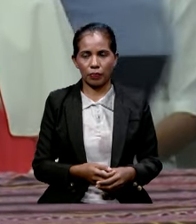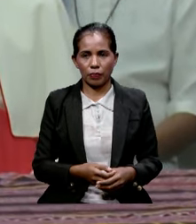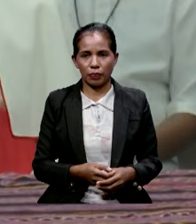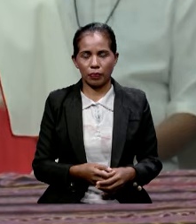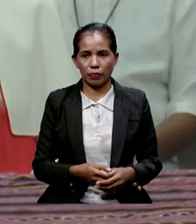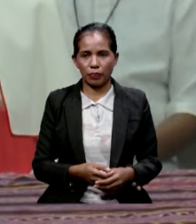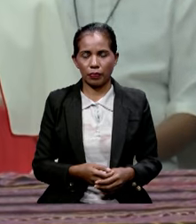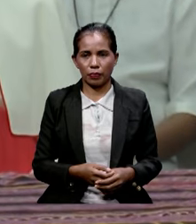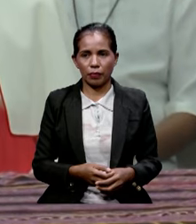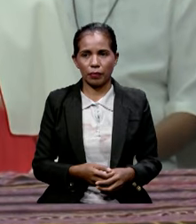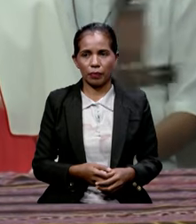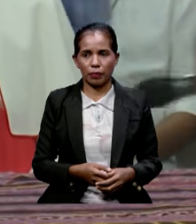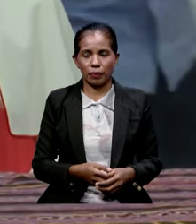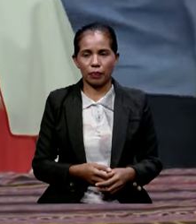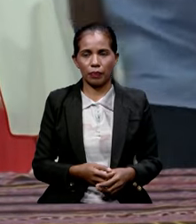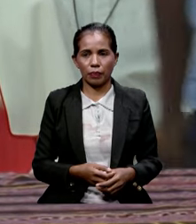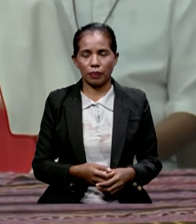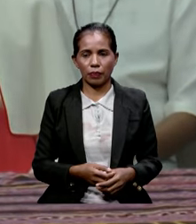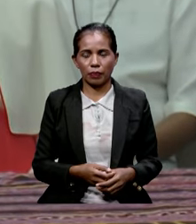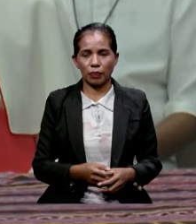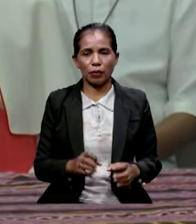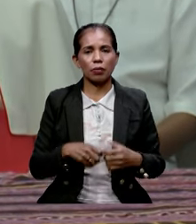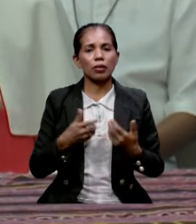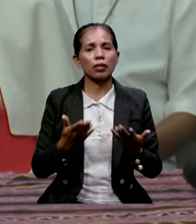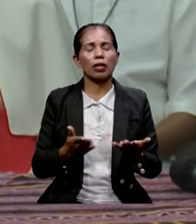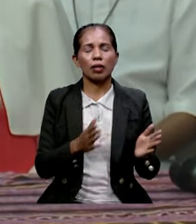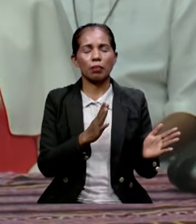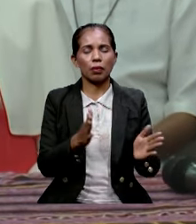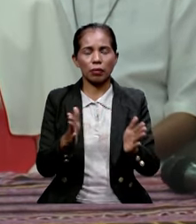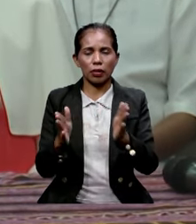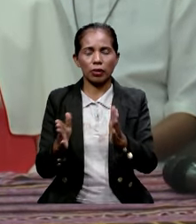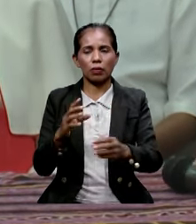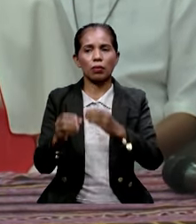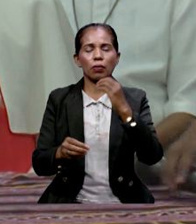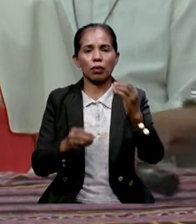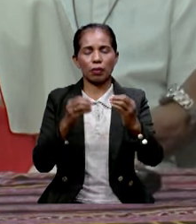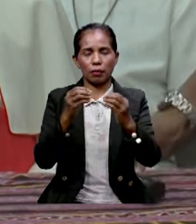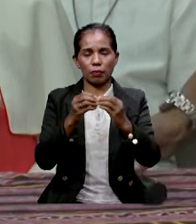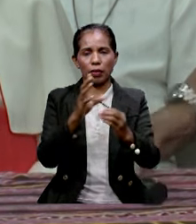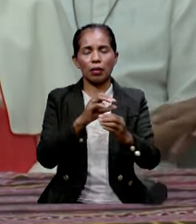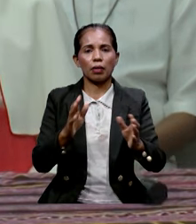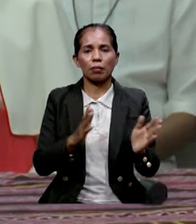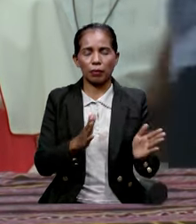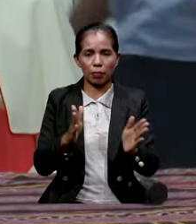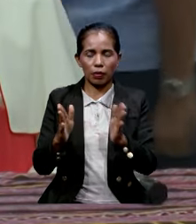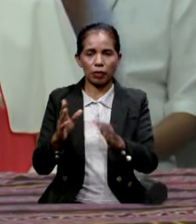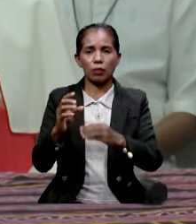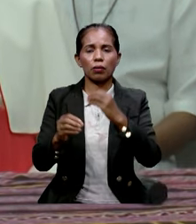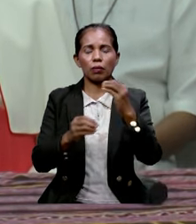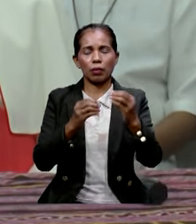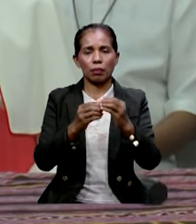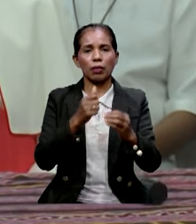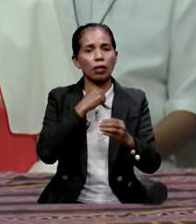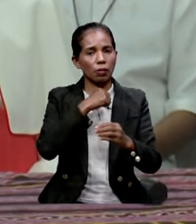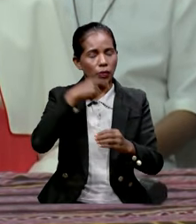Data fixa próxima, vai ver onde será a preparação. Preparação por parte da igreja. Está pensando em preparação antes